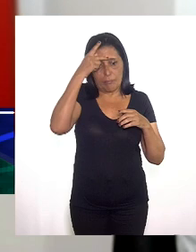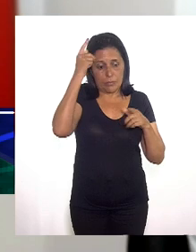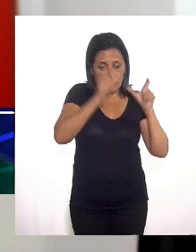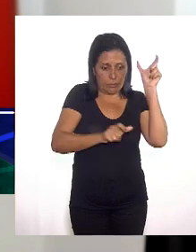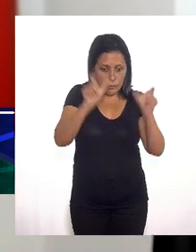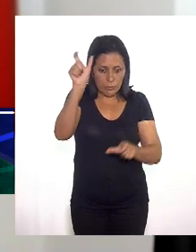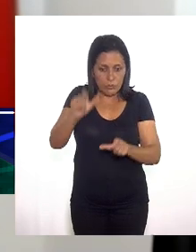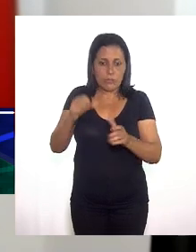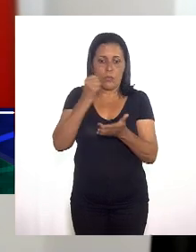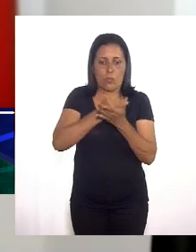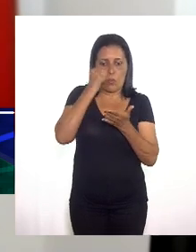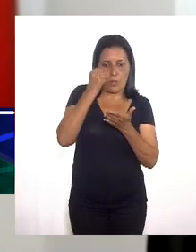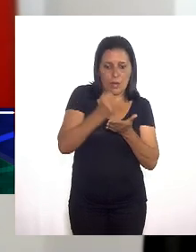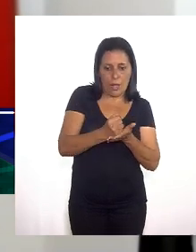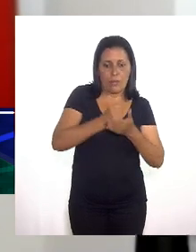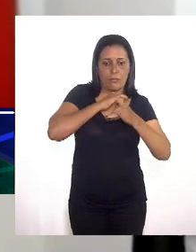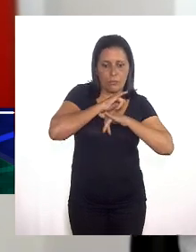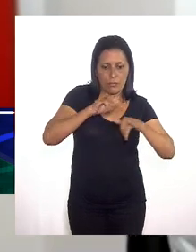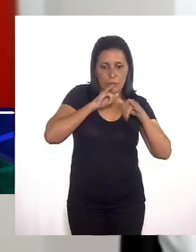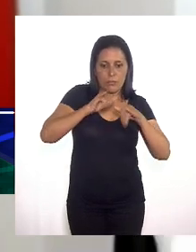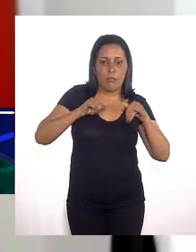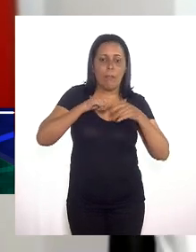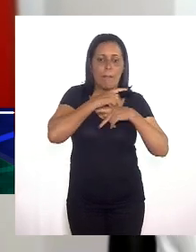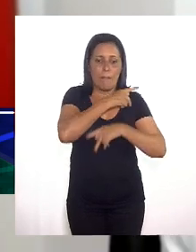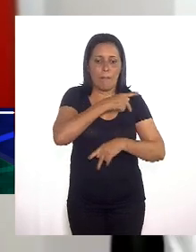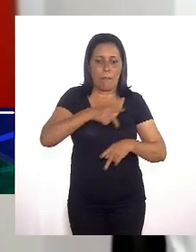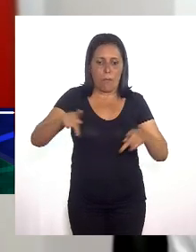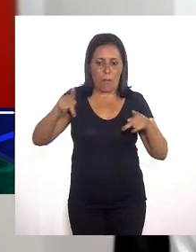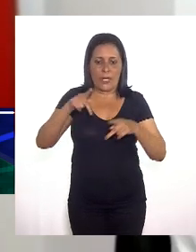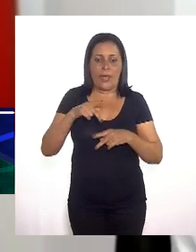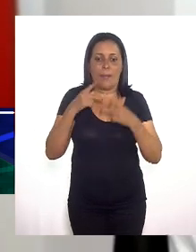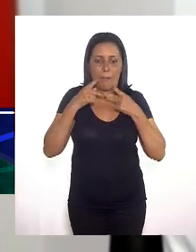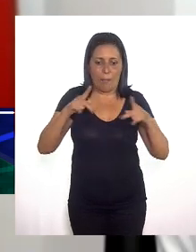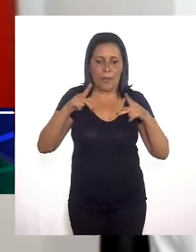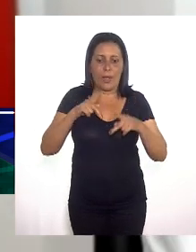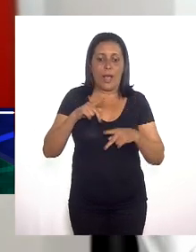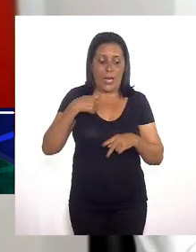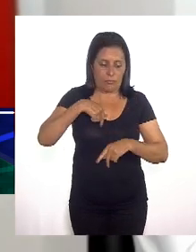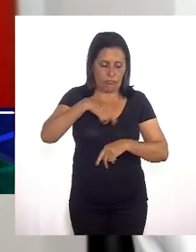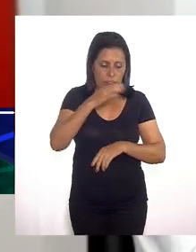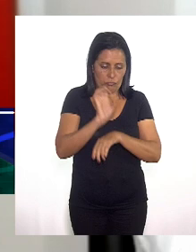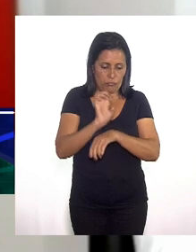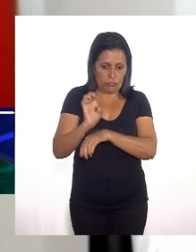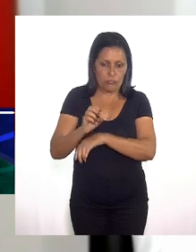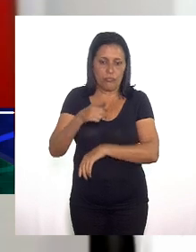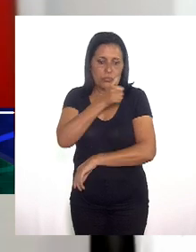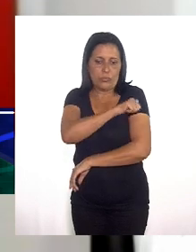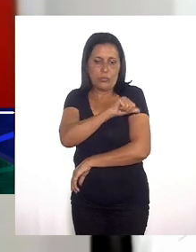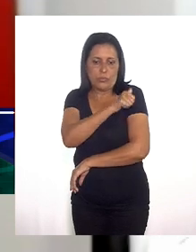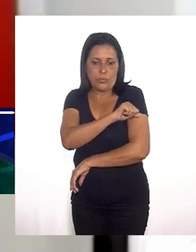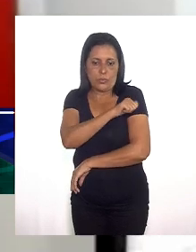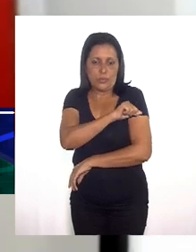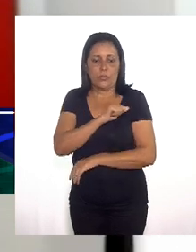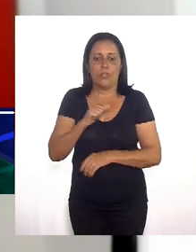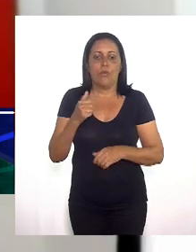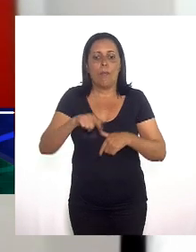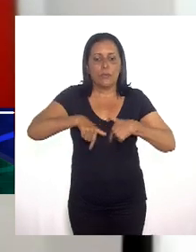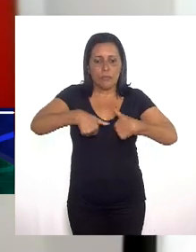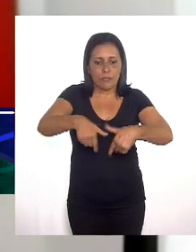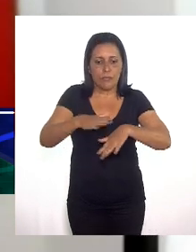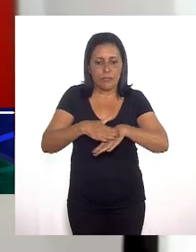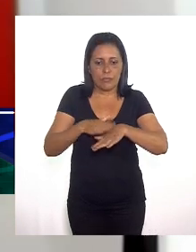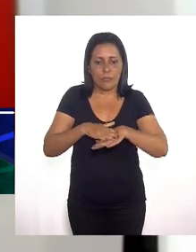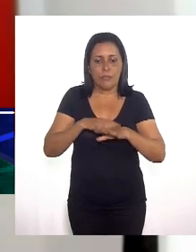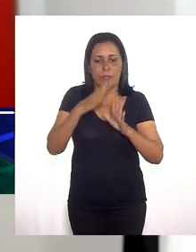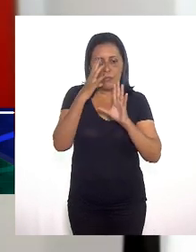administração pública nas propagandas institucionais financiadas pelo Tesouro Estadual do Rio de Janeiro. Pareceres da Comissão de Constituição e Justiça pela Constitucionalidade, Orçamento, Finanças,